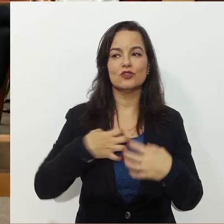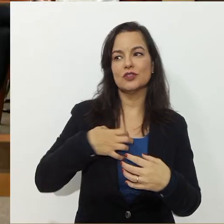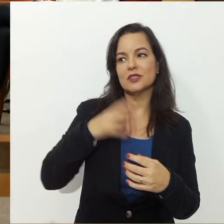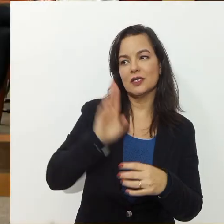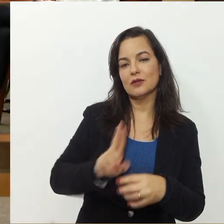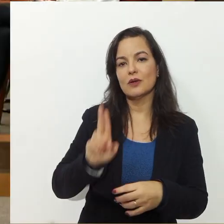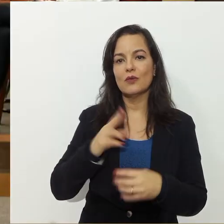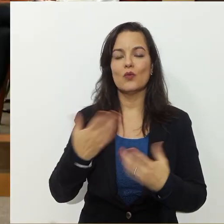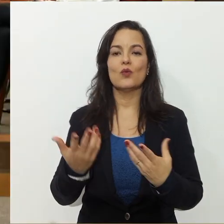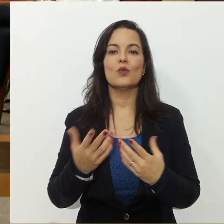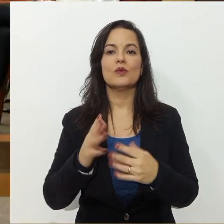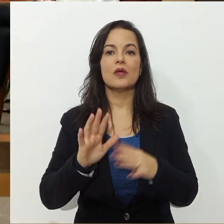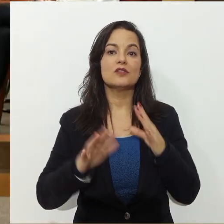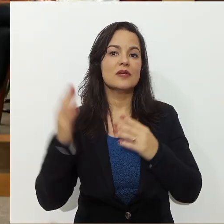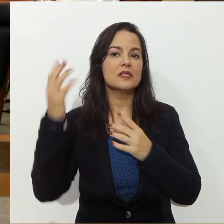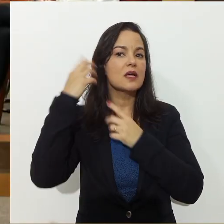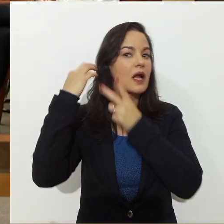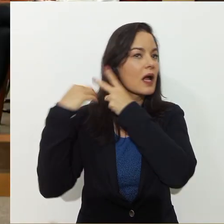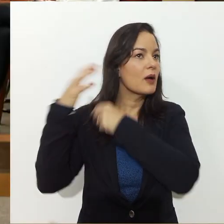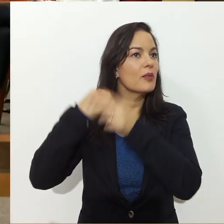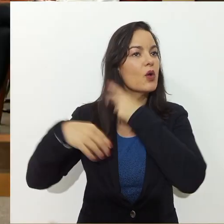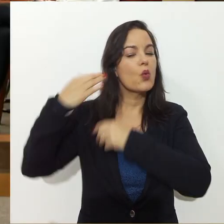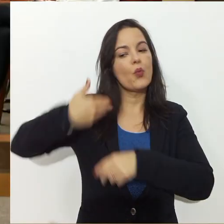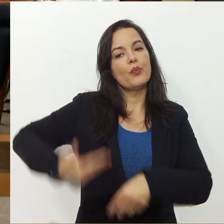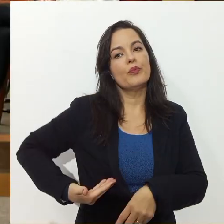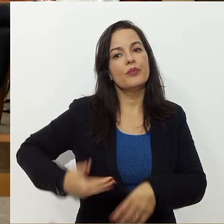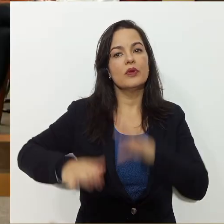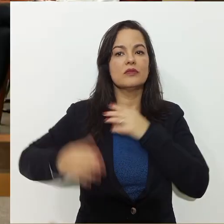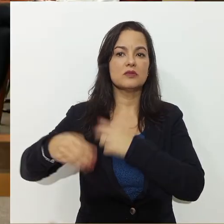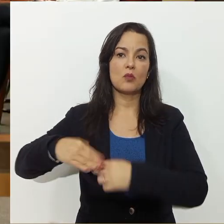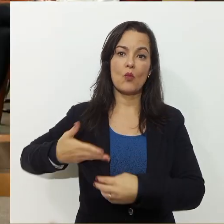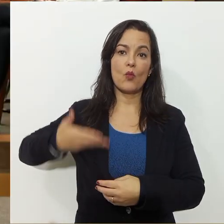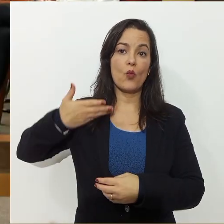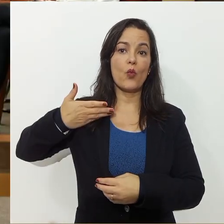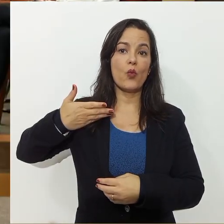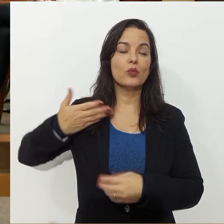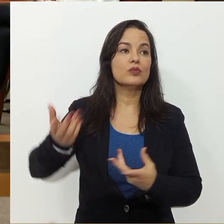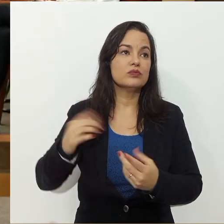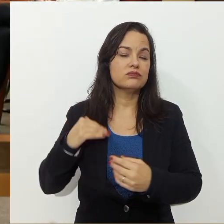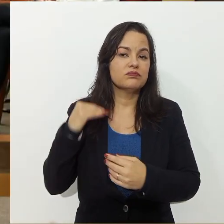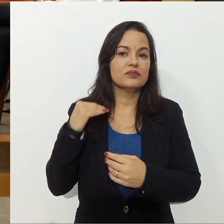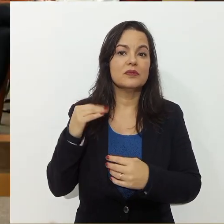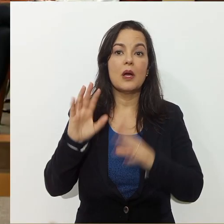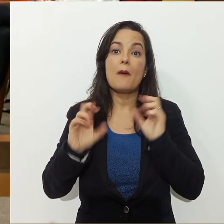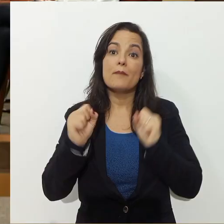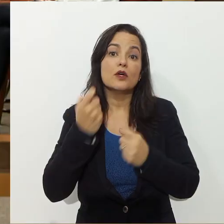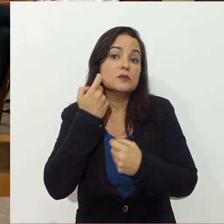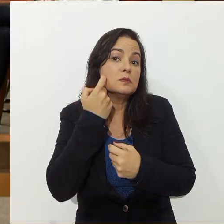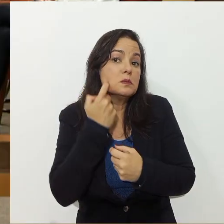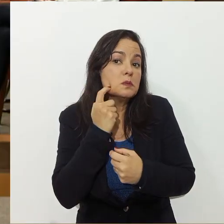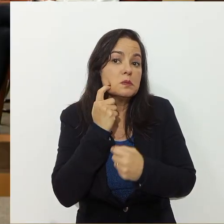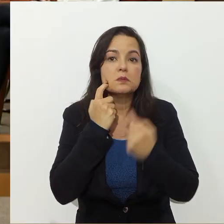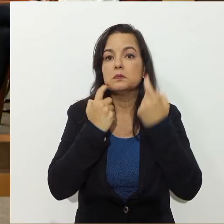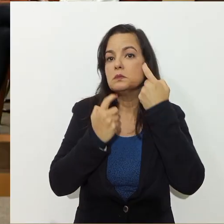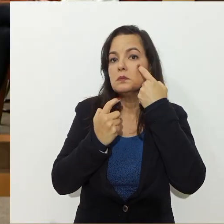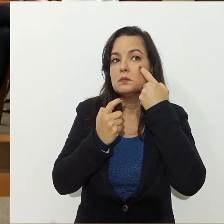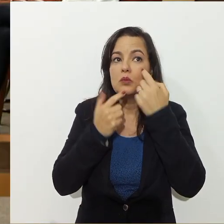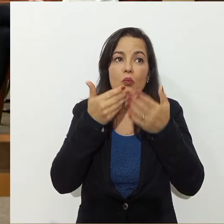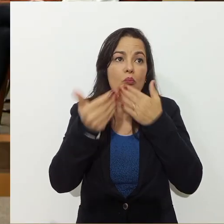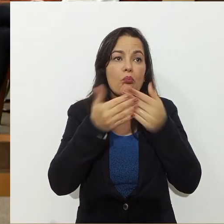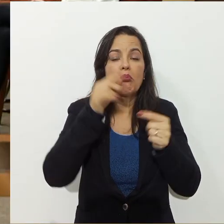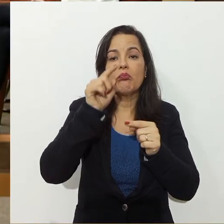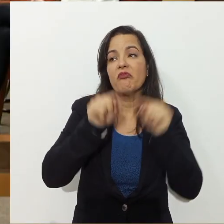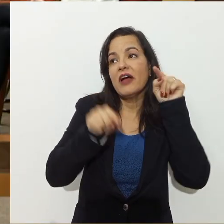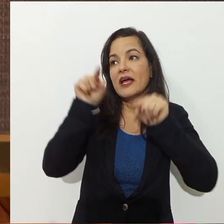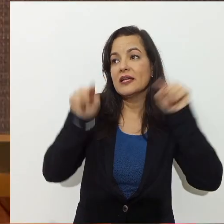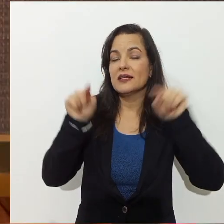cabelo. Ou é curto, ou é uma cicatriz, ou pode ser uma marquinha de nascença, uma pinta. Então, vai variar. O